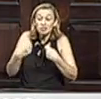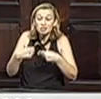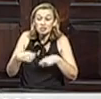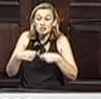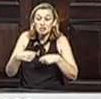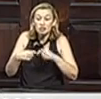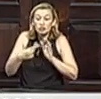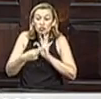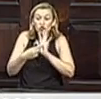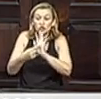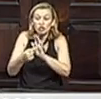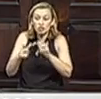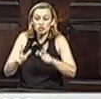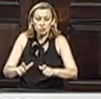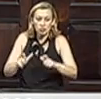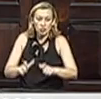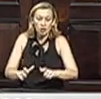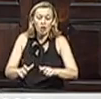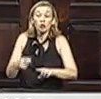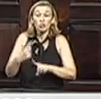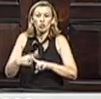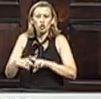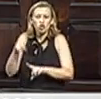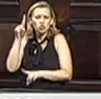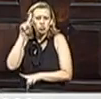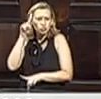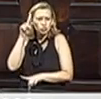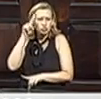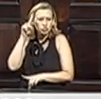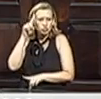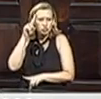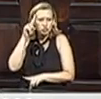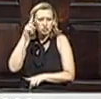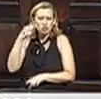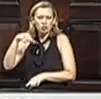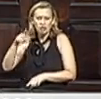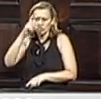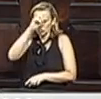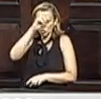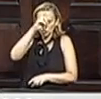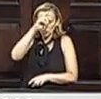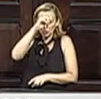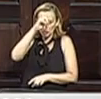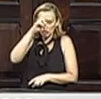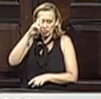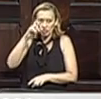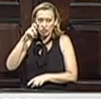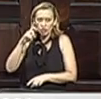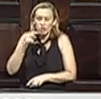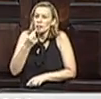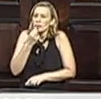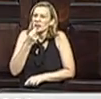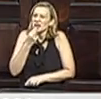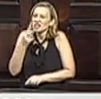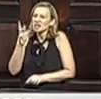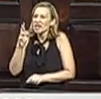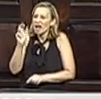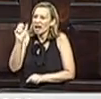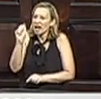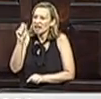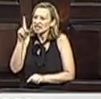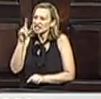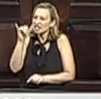eles estão, no seu dia a dia, submetidos à radiação que pode